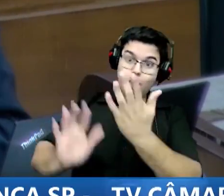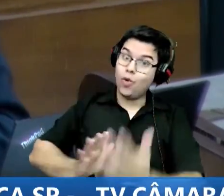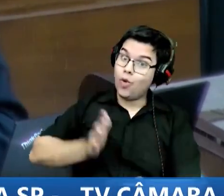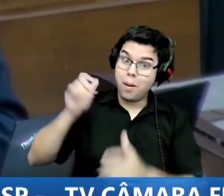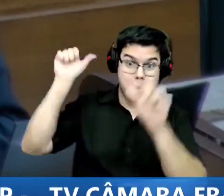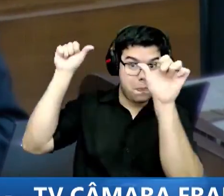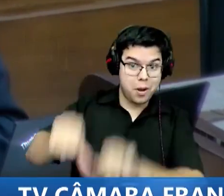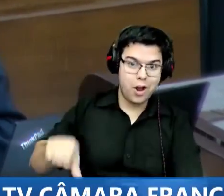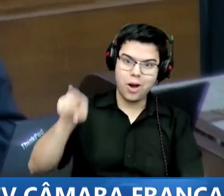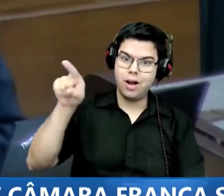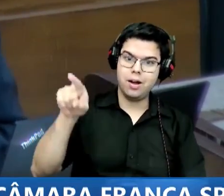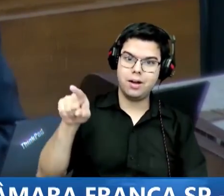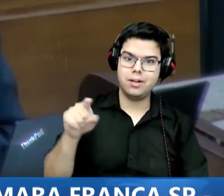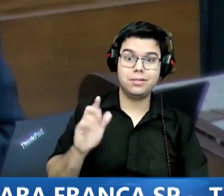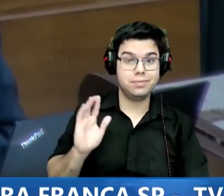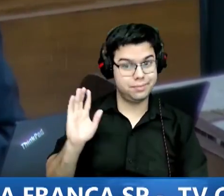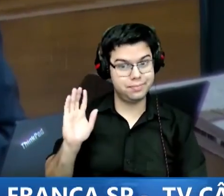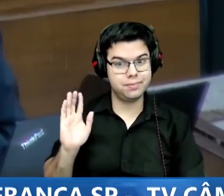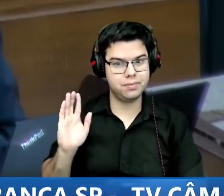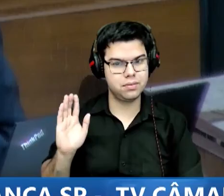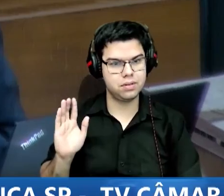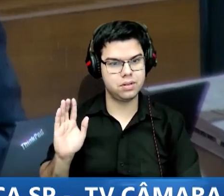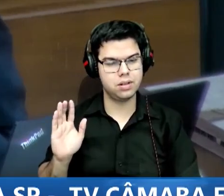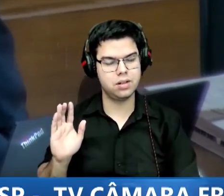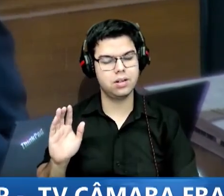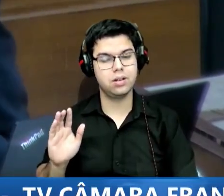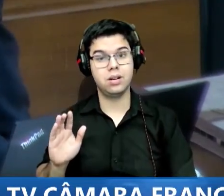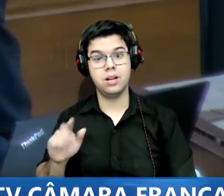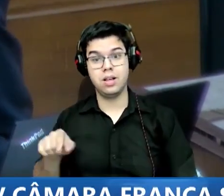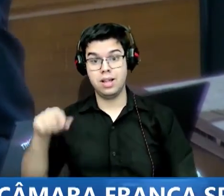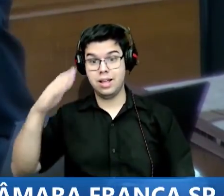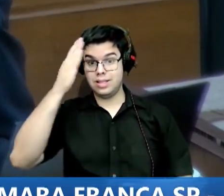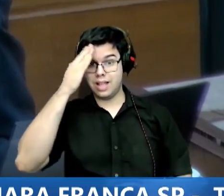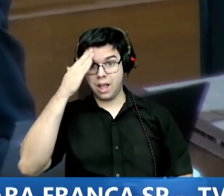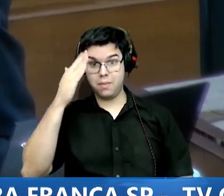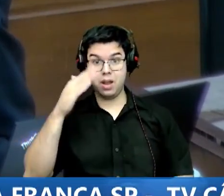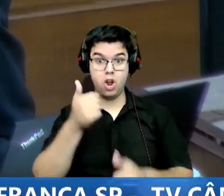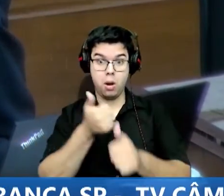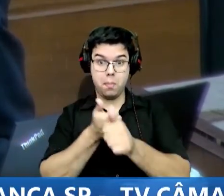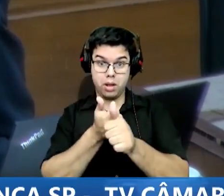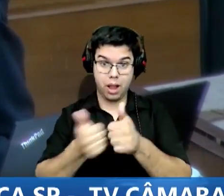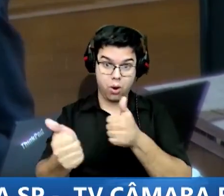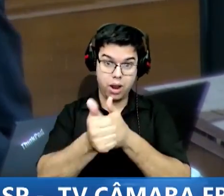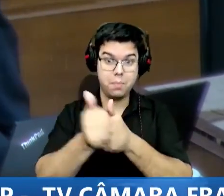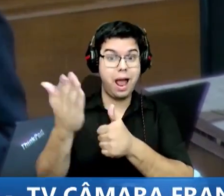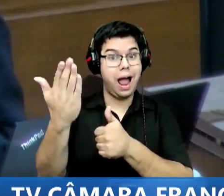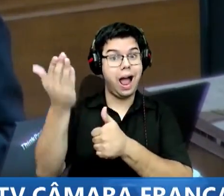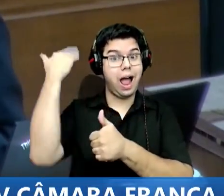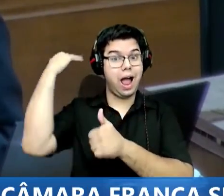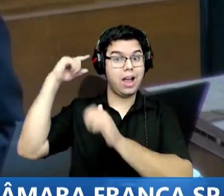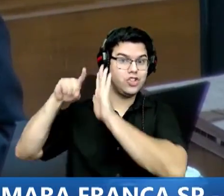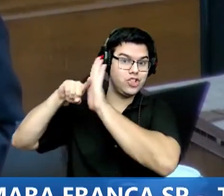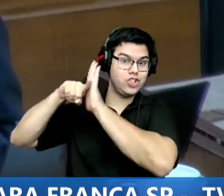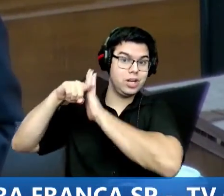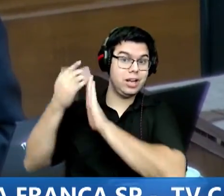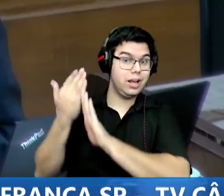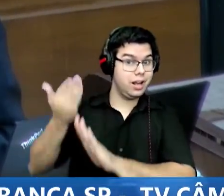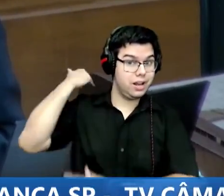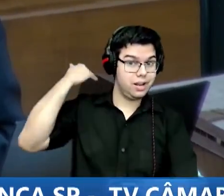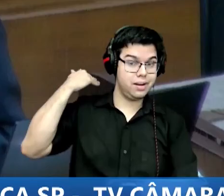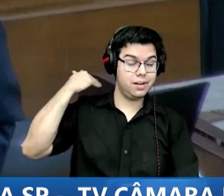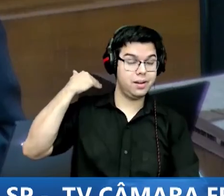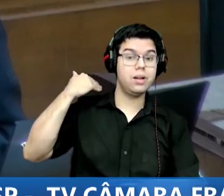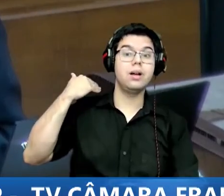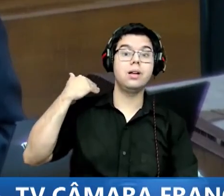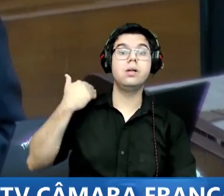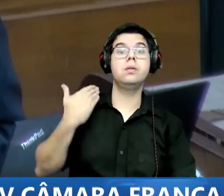dizer, muito do protagonismo que a cidade teve foi por causa do levantamento feito lá atrás. E eu quero aqui parabenizar